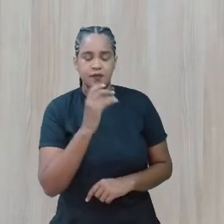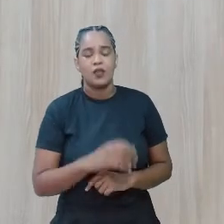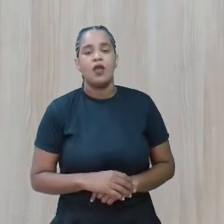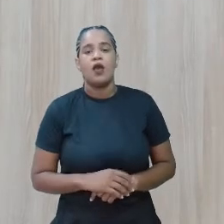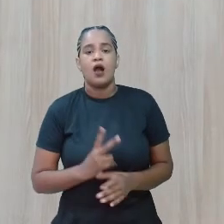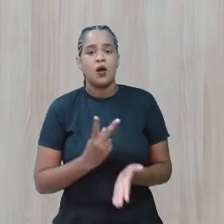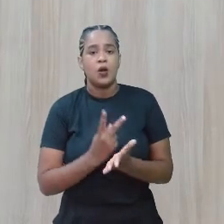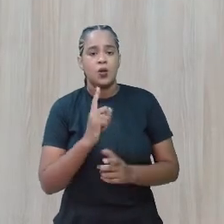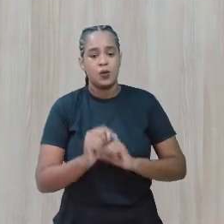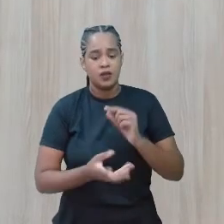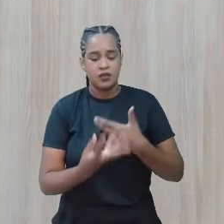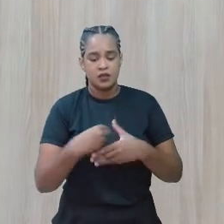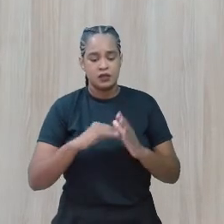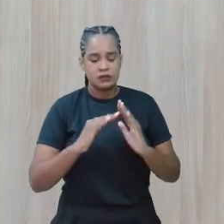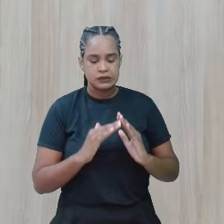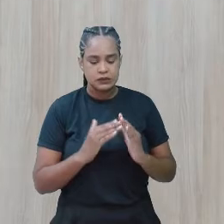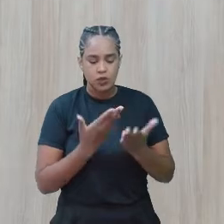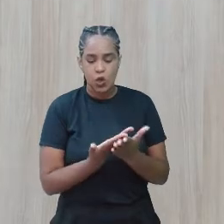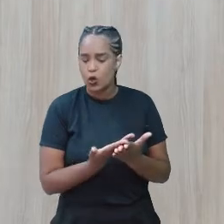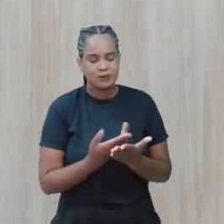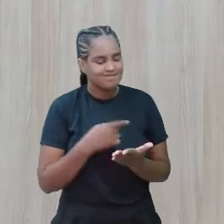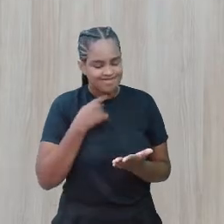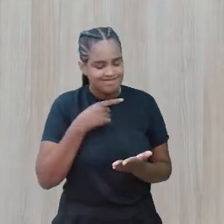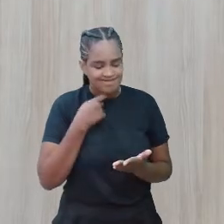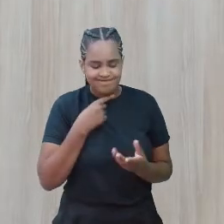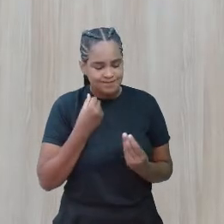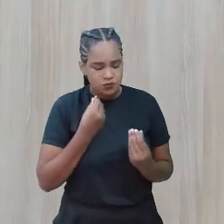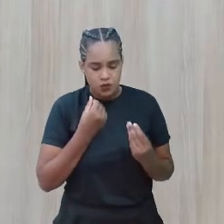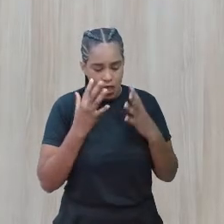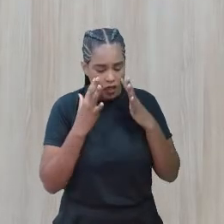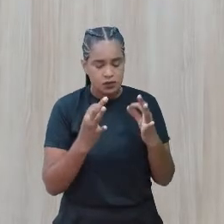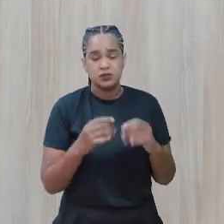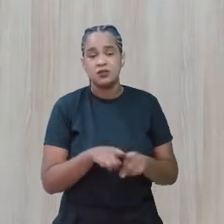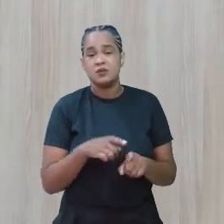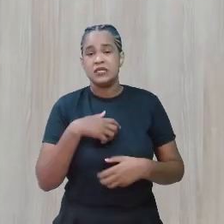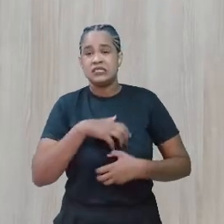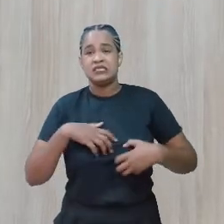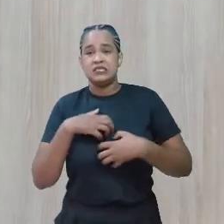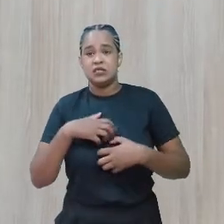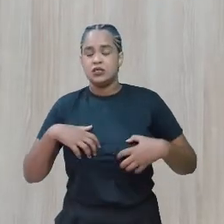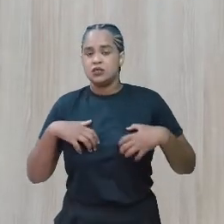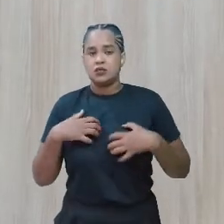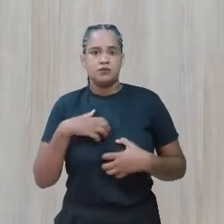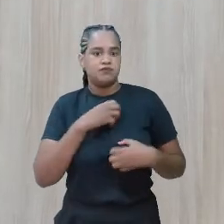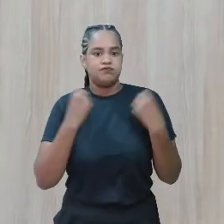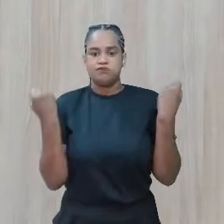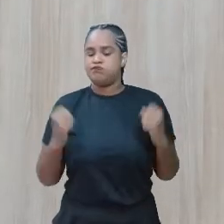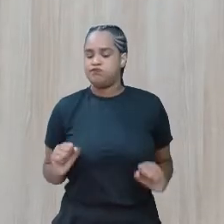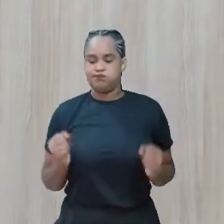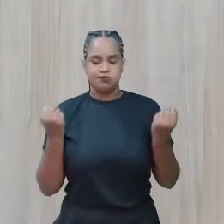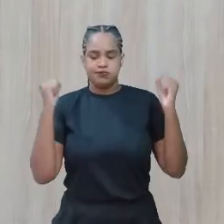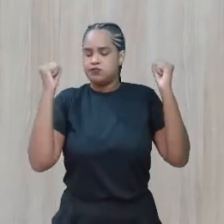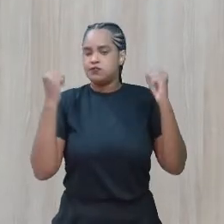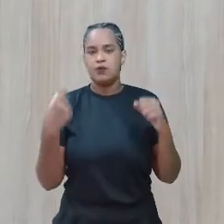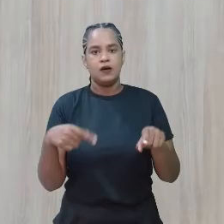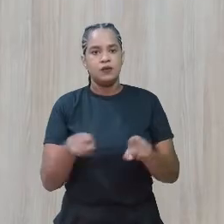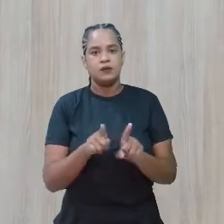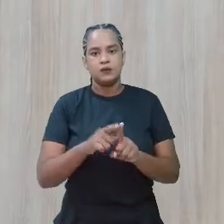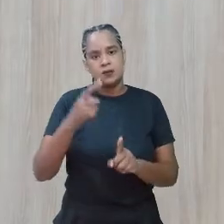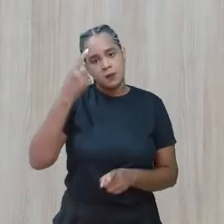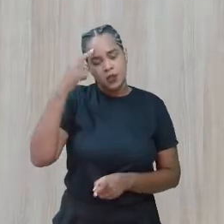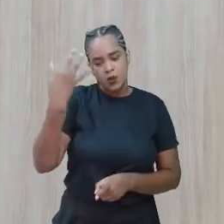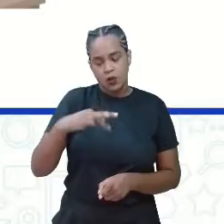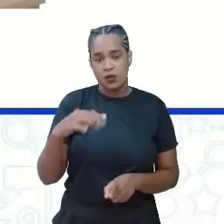questão aí dessa poluição. O estresse, a agressividade, dores de cabeça, aumenta a pressão